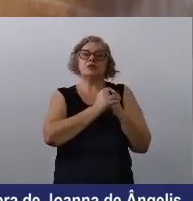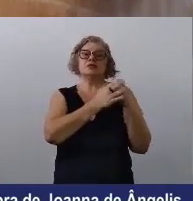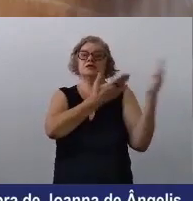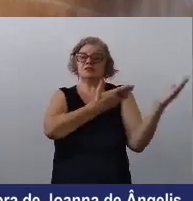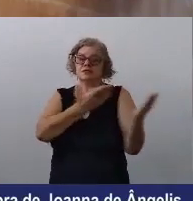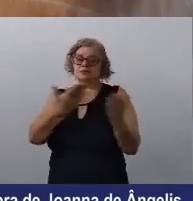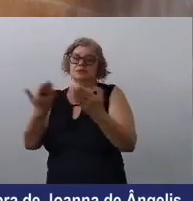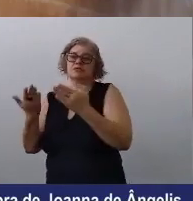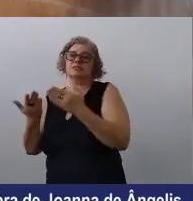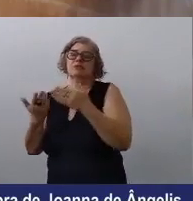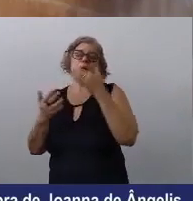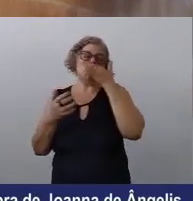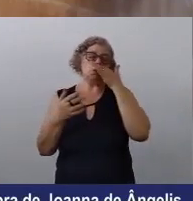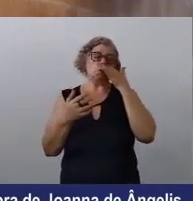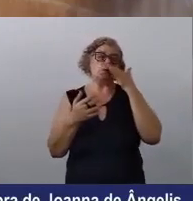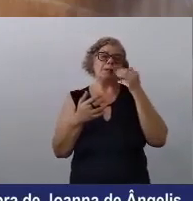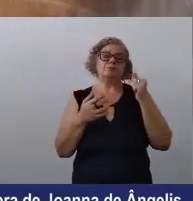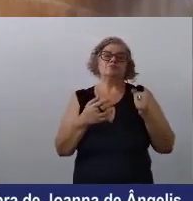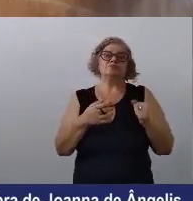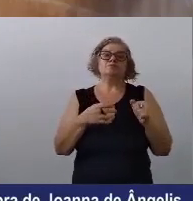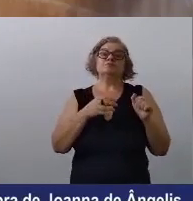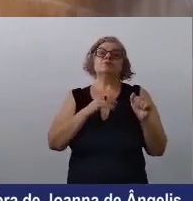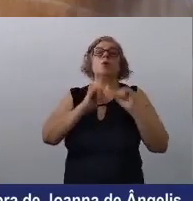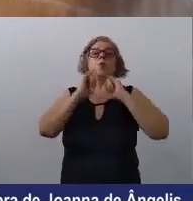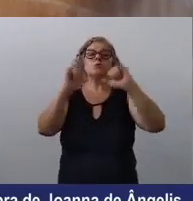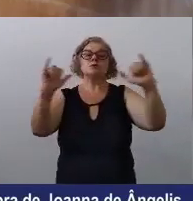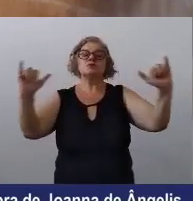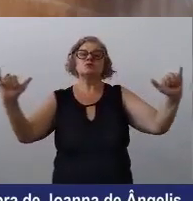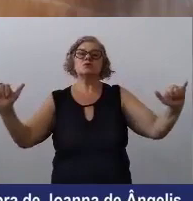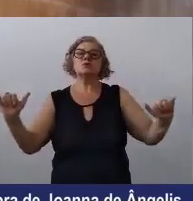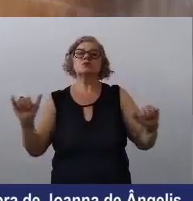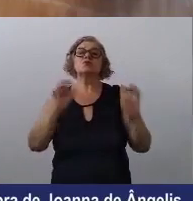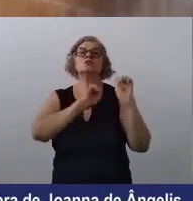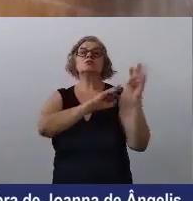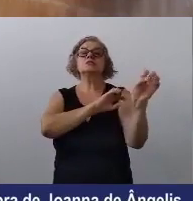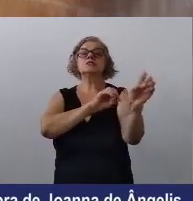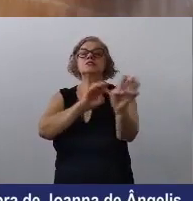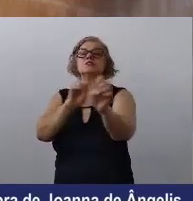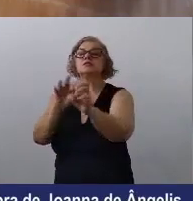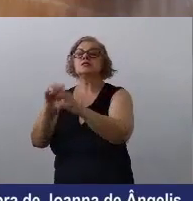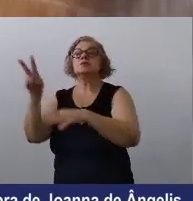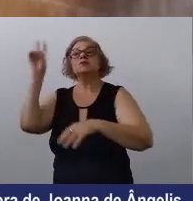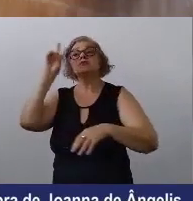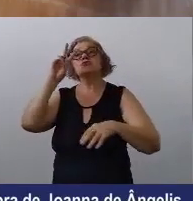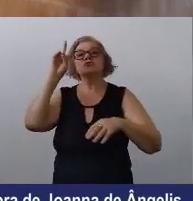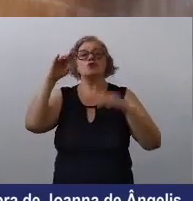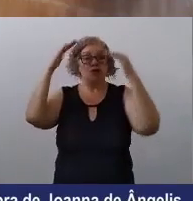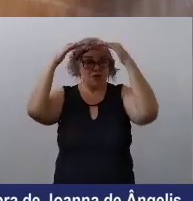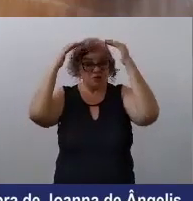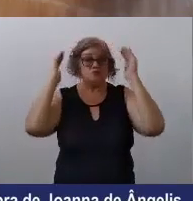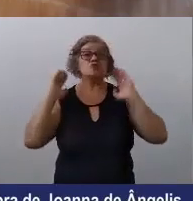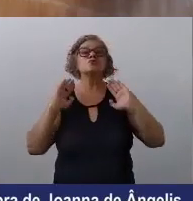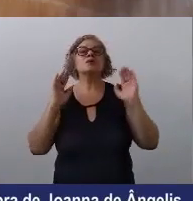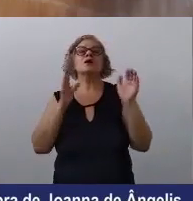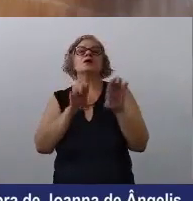de trazer algumas mensagens, ensinamentos e histórias de Joana.